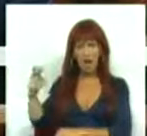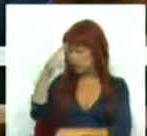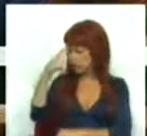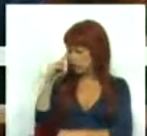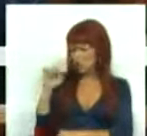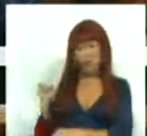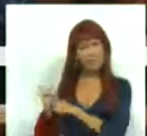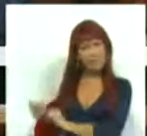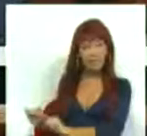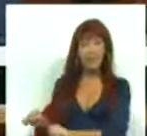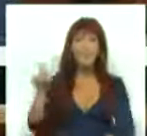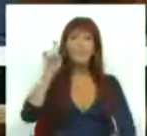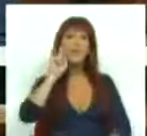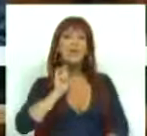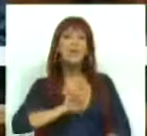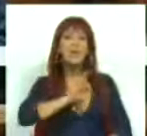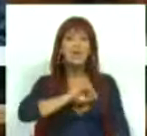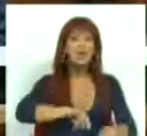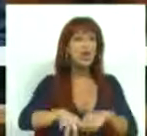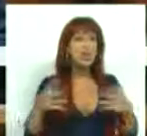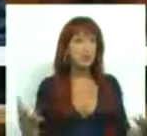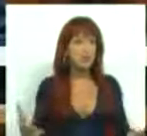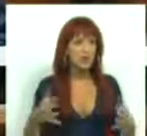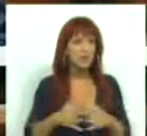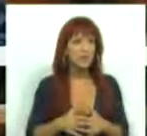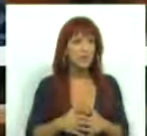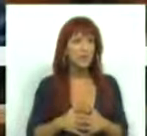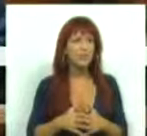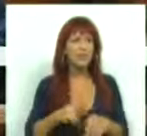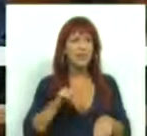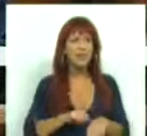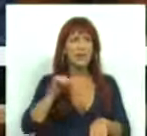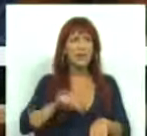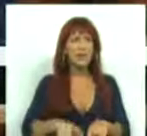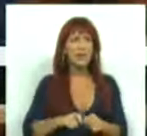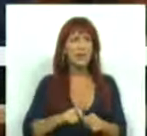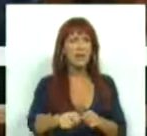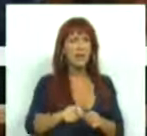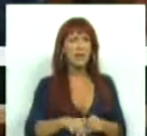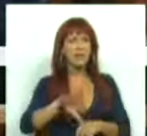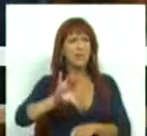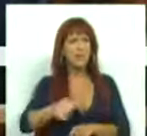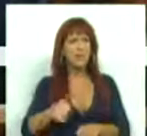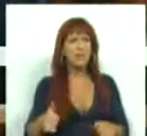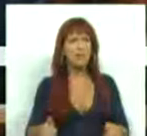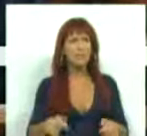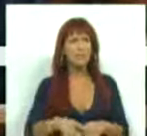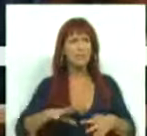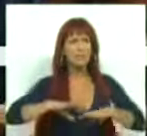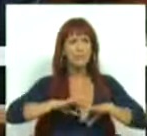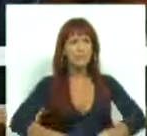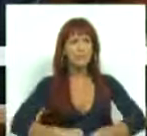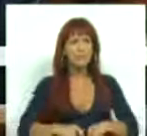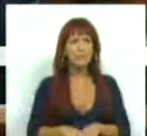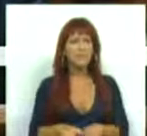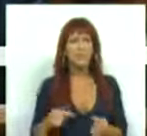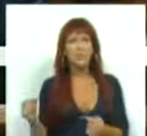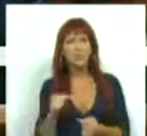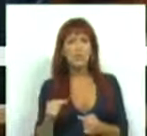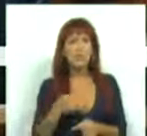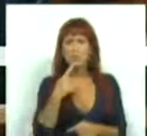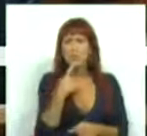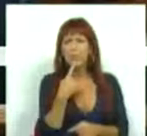história. Senhoras e senhores deputados, neste tempo em que o país está deprimido, ou pelo